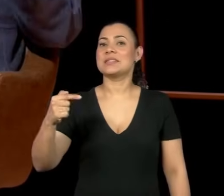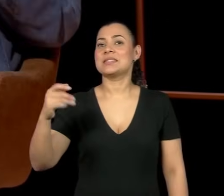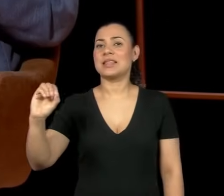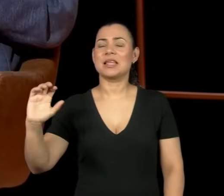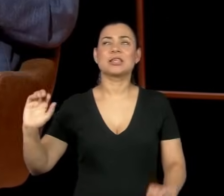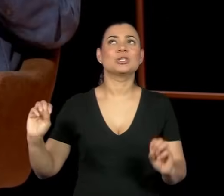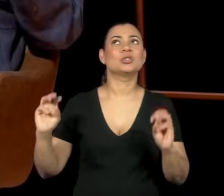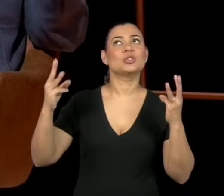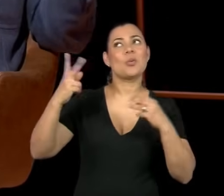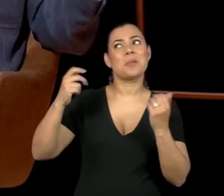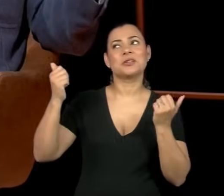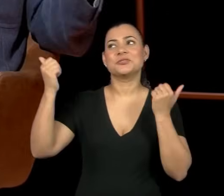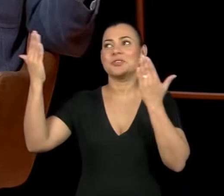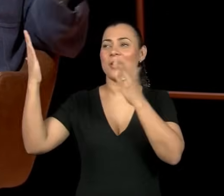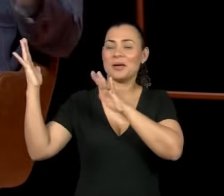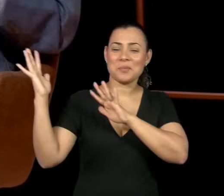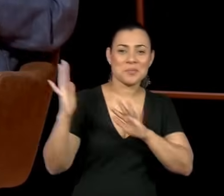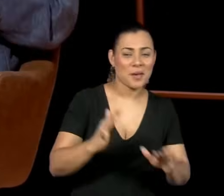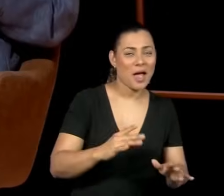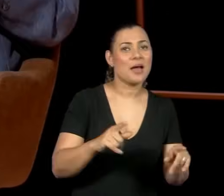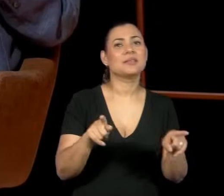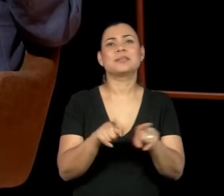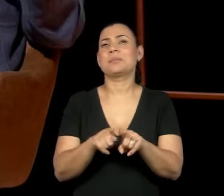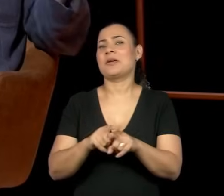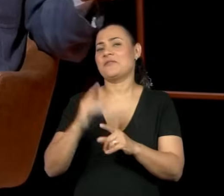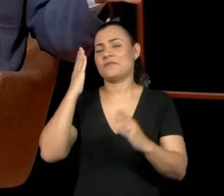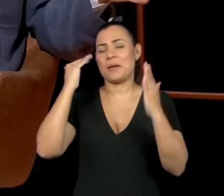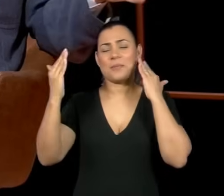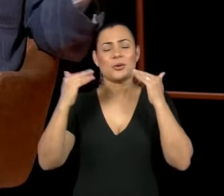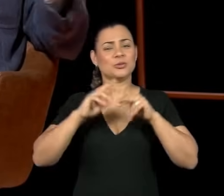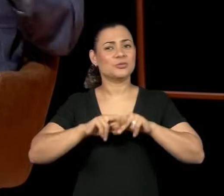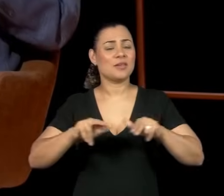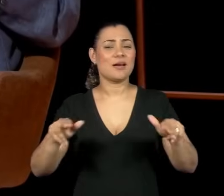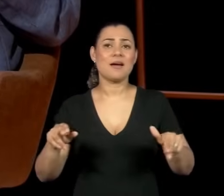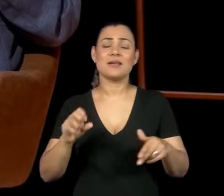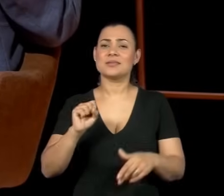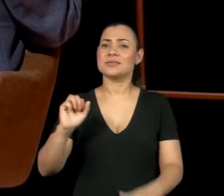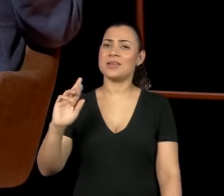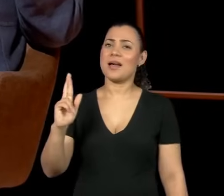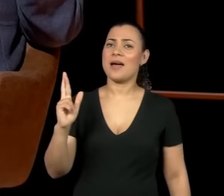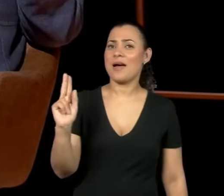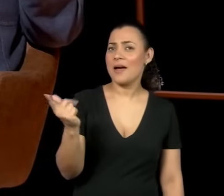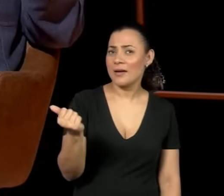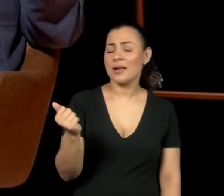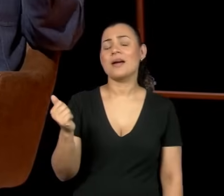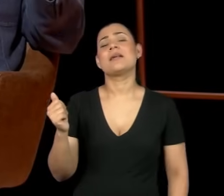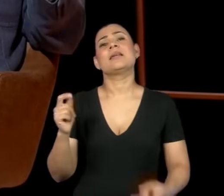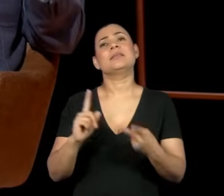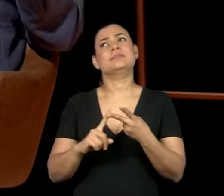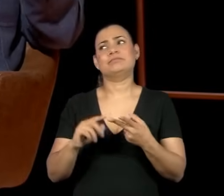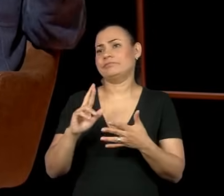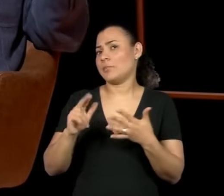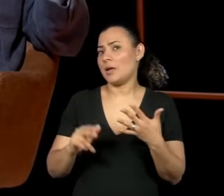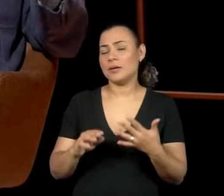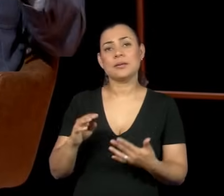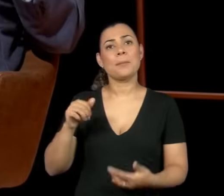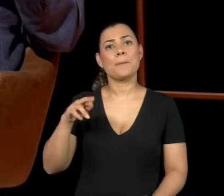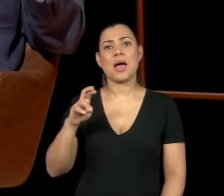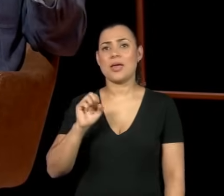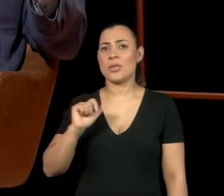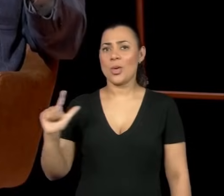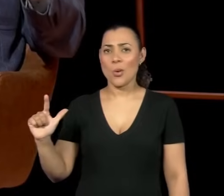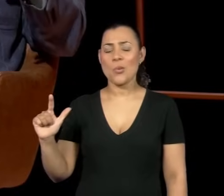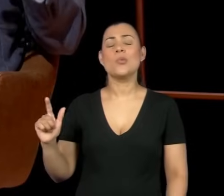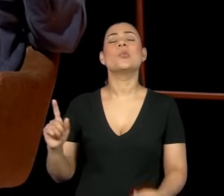shows internacionais, com Ella Fitzgerald, com Sarah Vaughan, Dizzy Gillespie, Miles Davis,